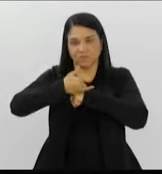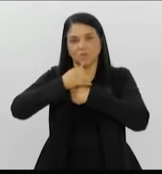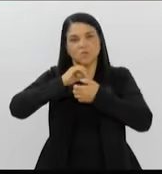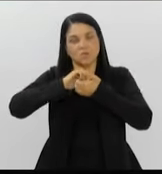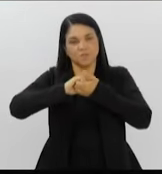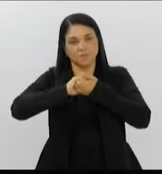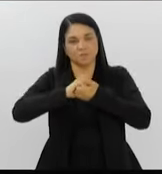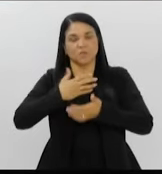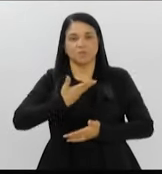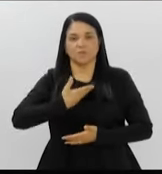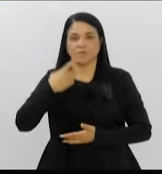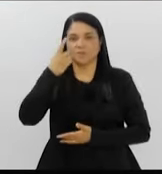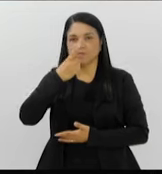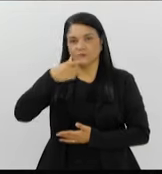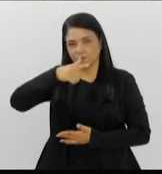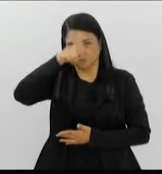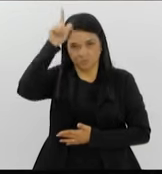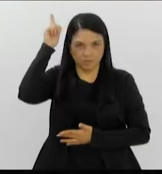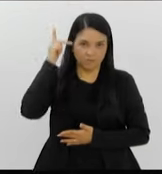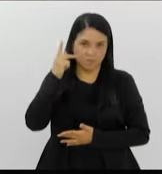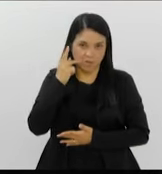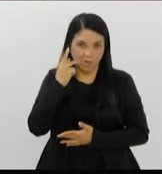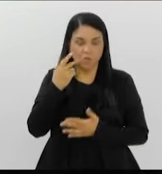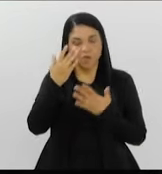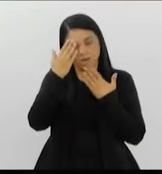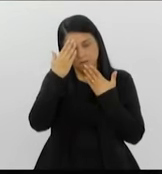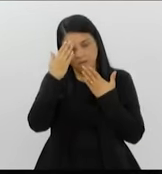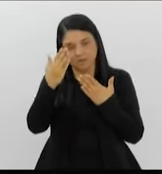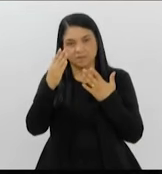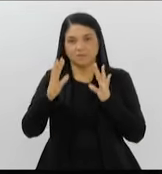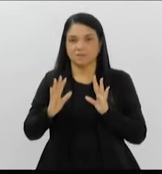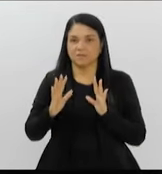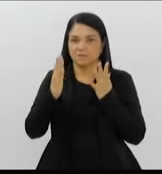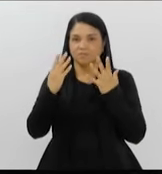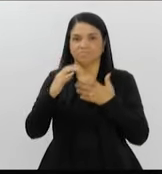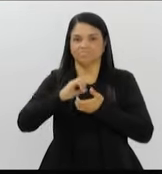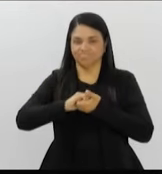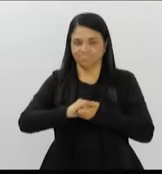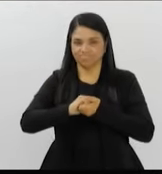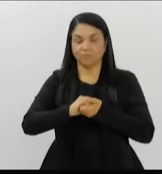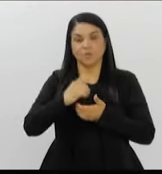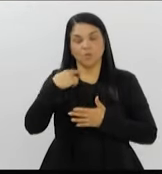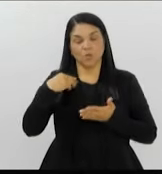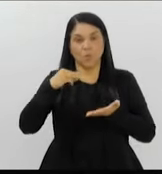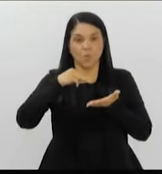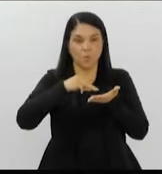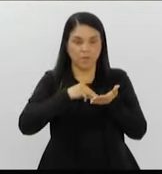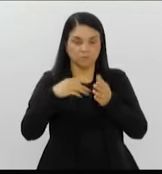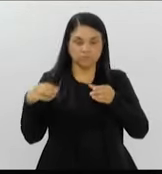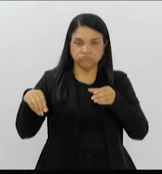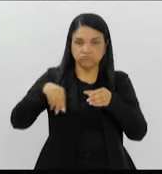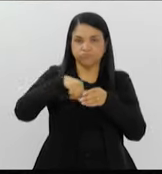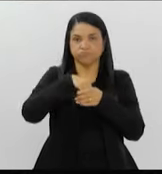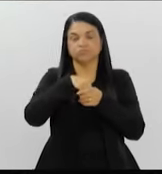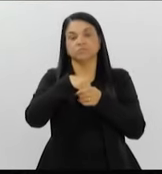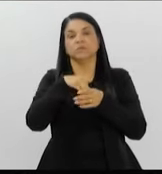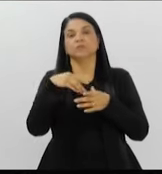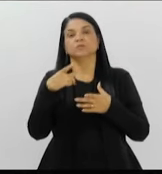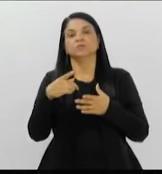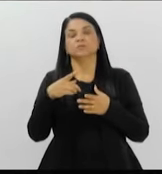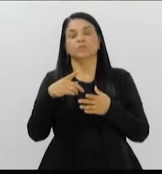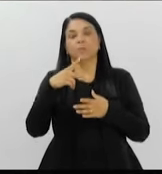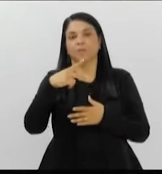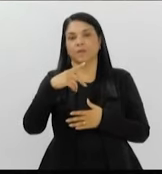meu amigo deputado Luiz Paulo e agradecer a saudação. Eu, como membro do PL, está qualificado entre os bons quadros do